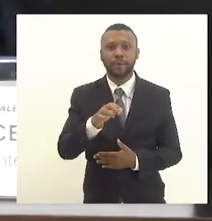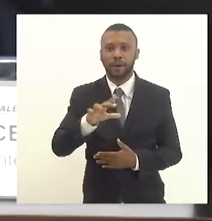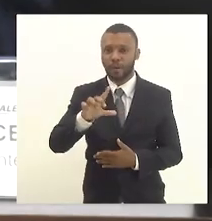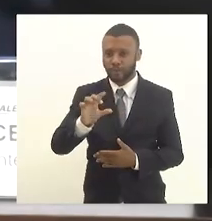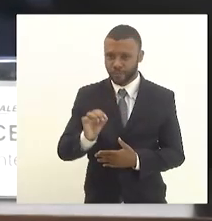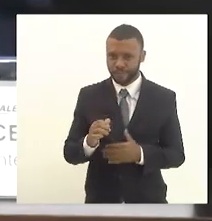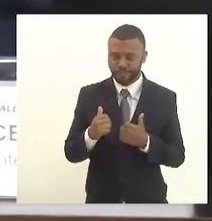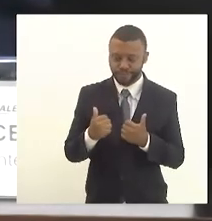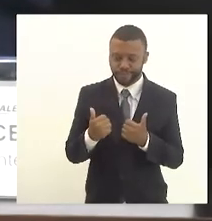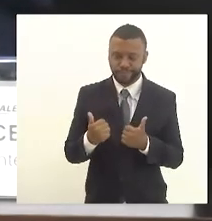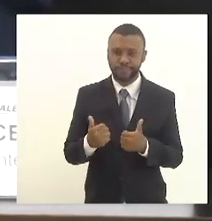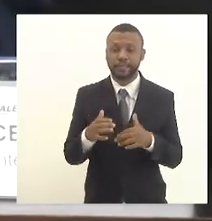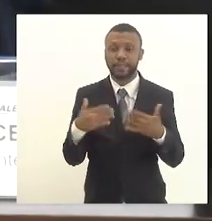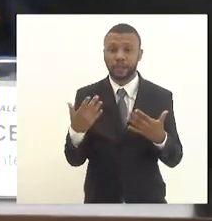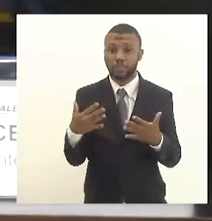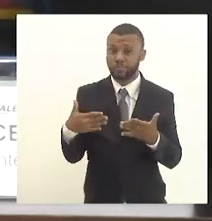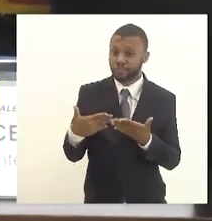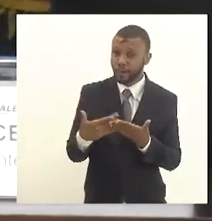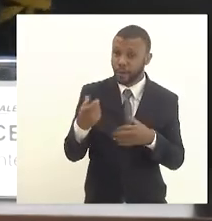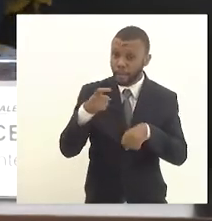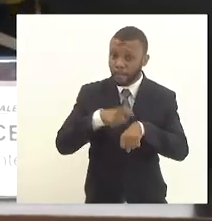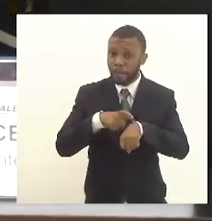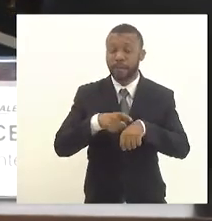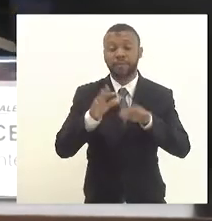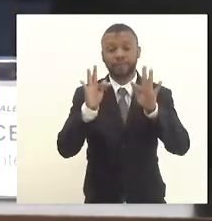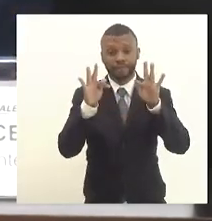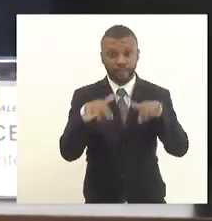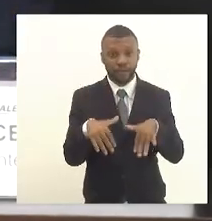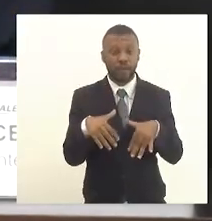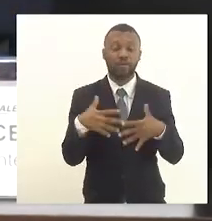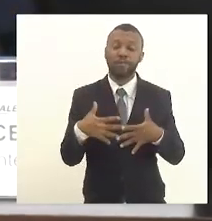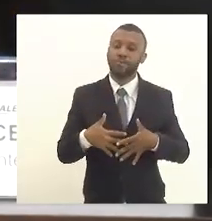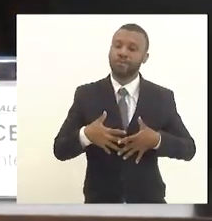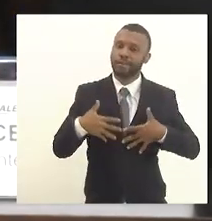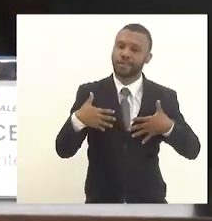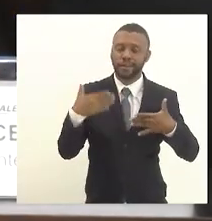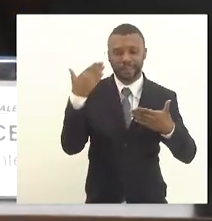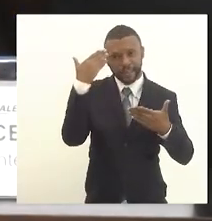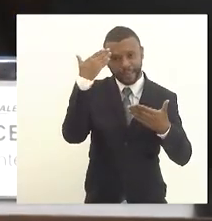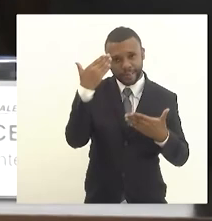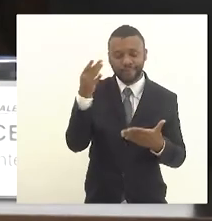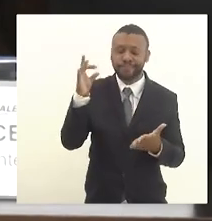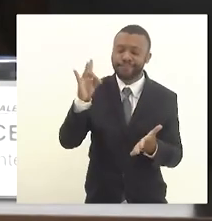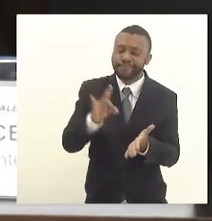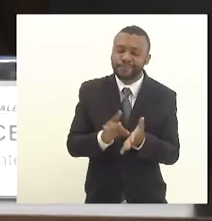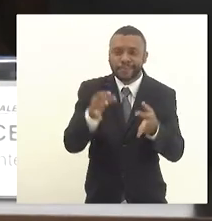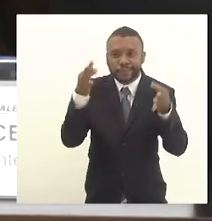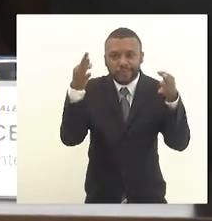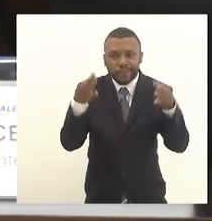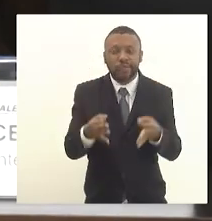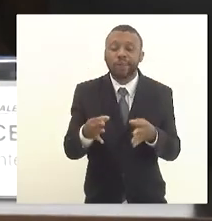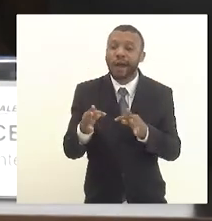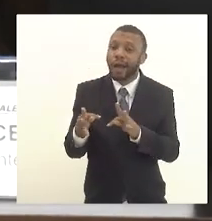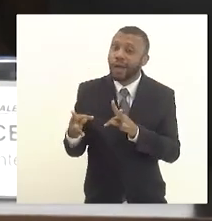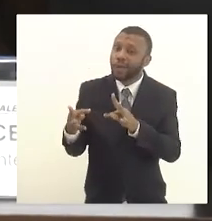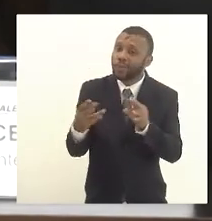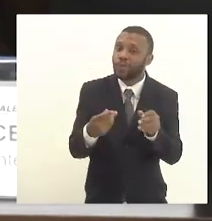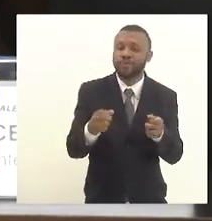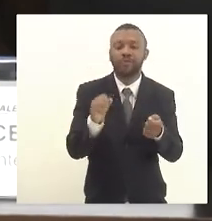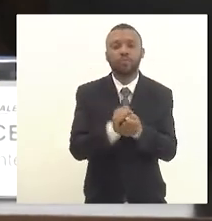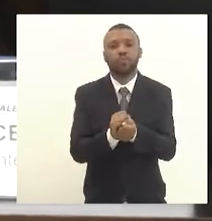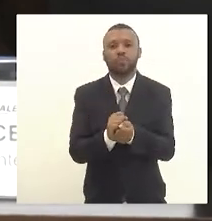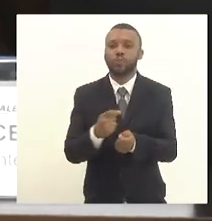Então, estamos chegando ao término e gostaria de agradecer aqui sinceramente a todos que estiveram conosco.